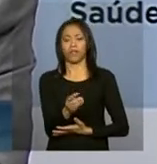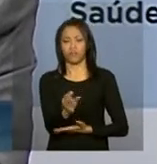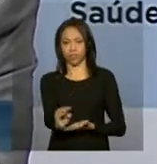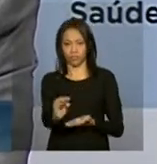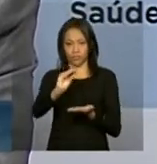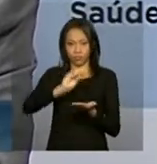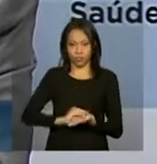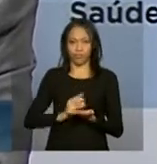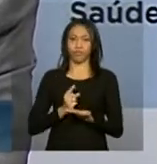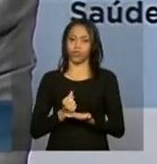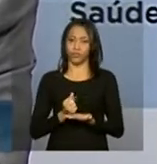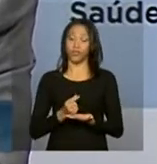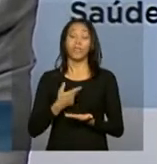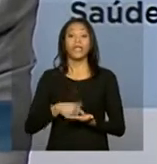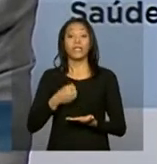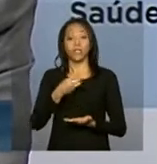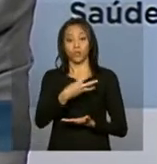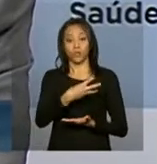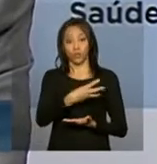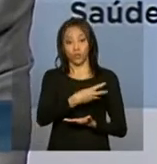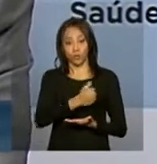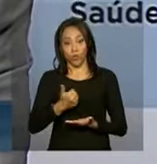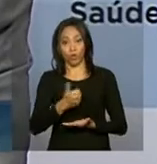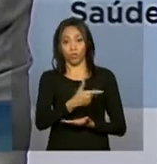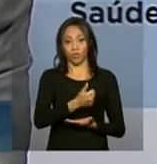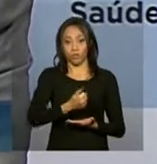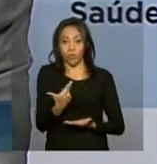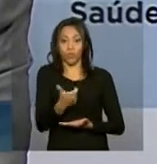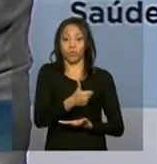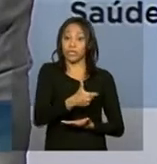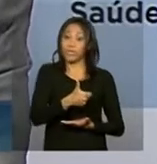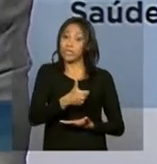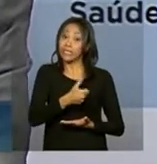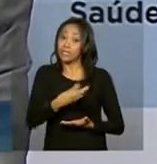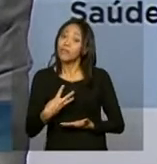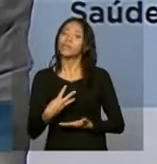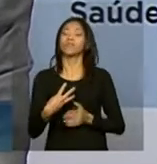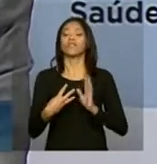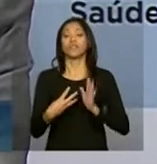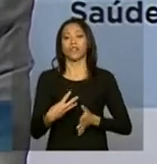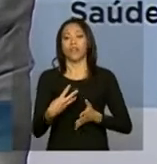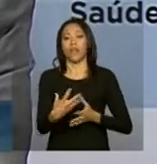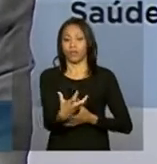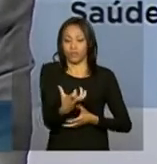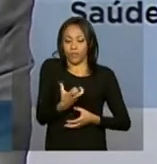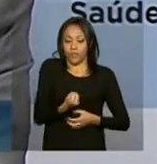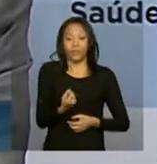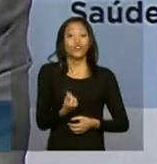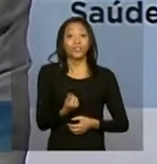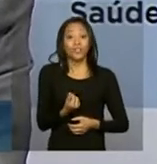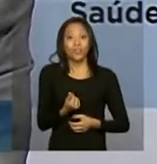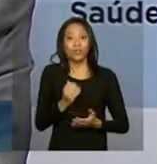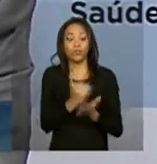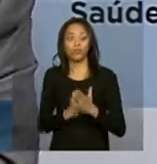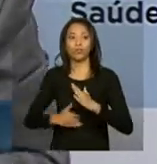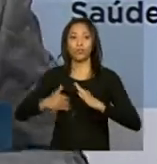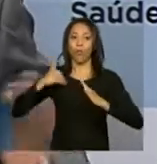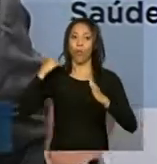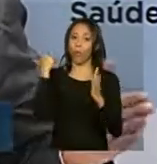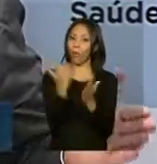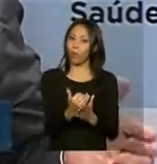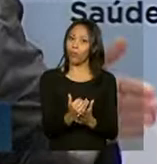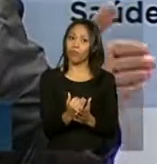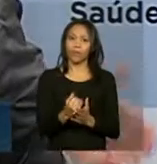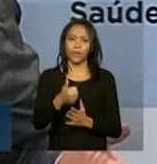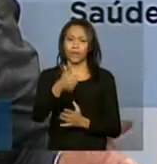E nesses três anos, 2011, 2012, 2013, nós já recuperamos para o SUS quase o dobro do que foi recuperado em